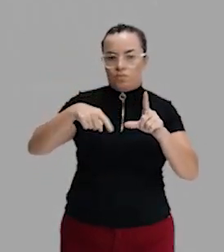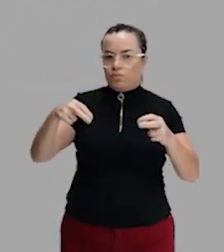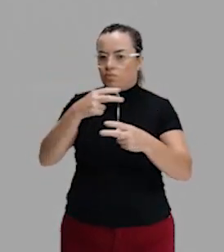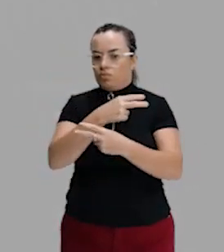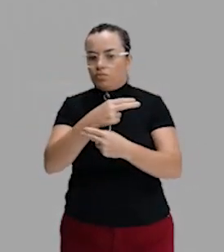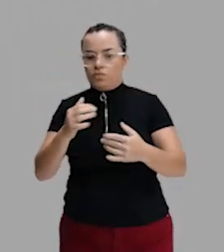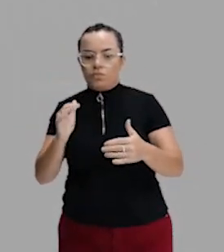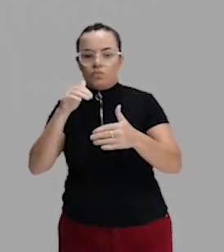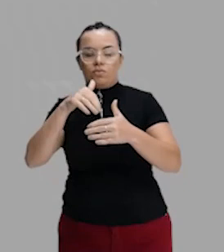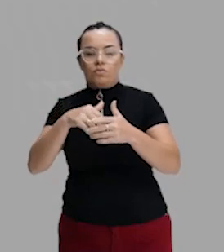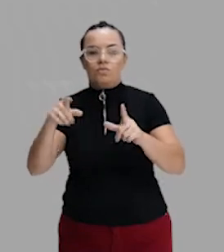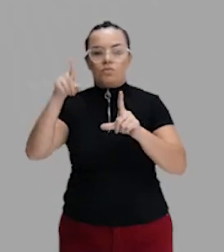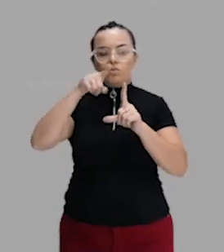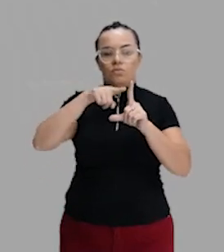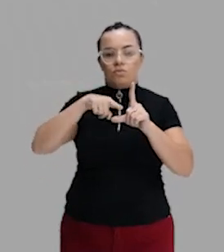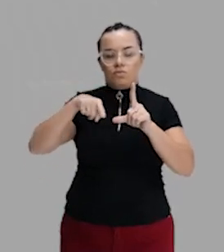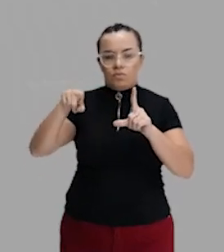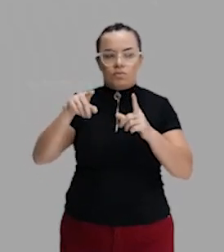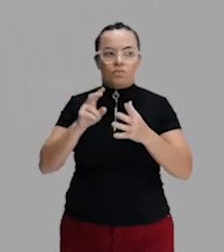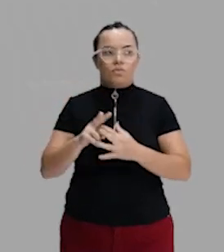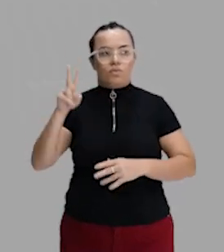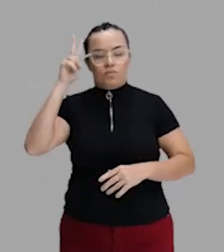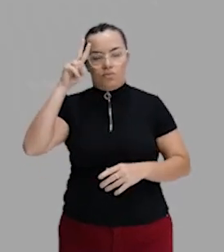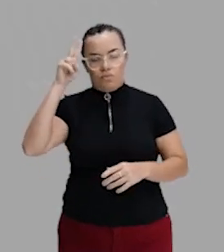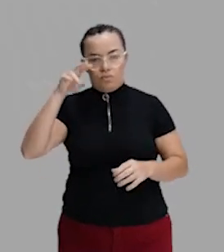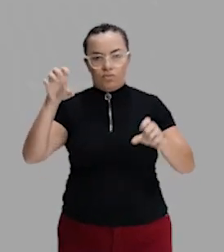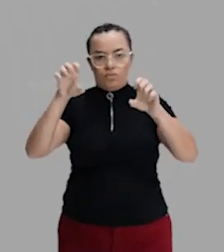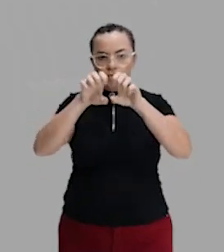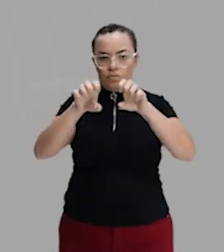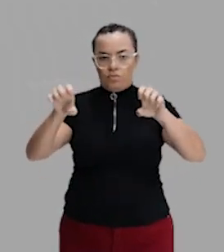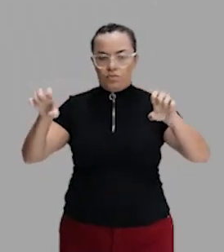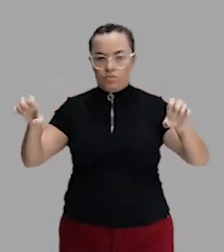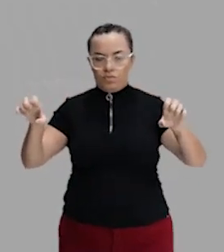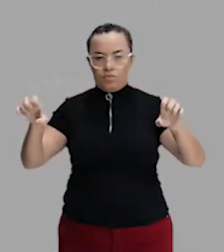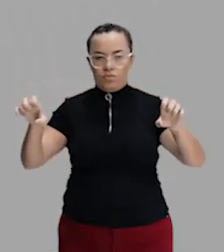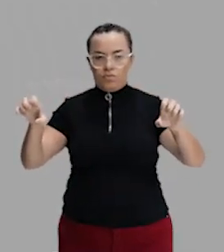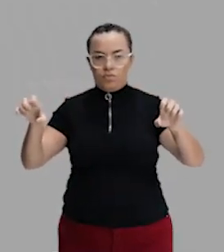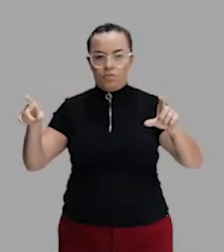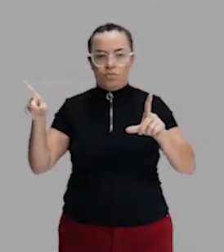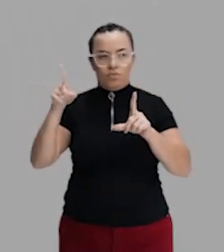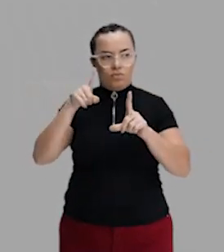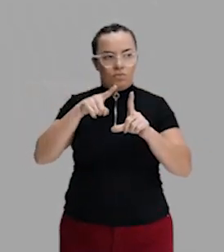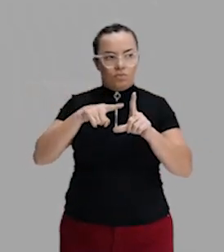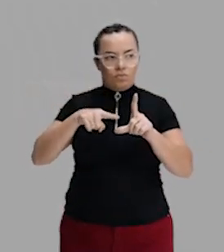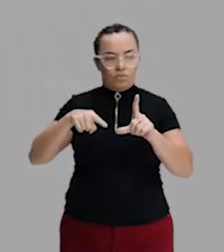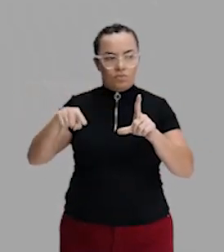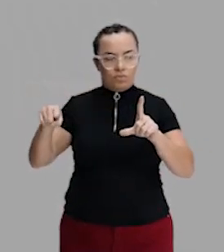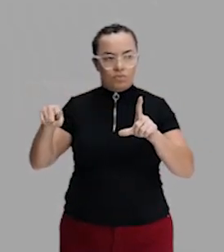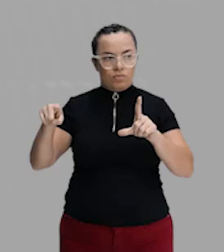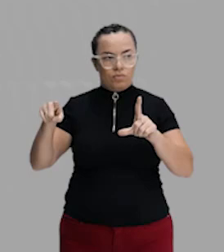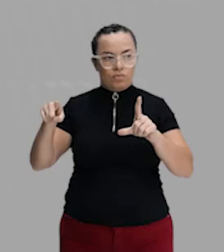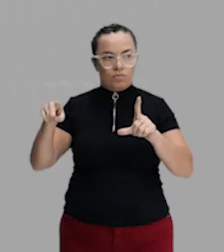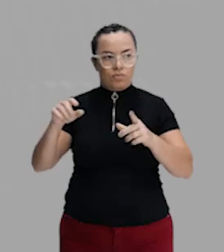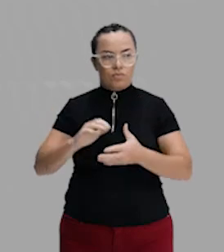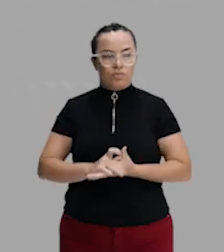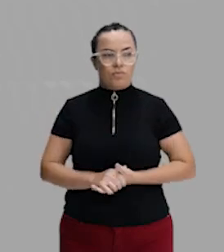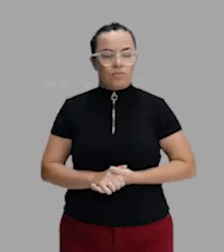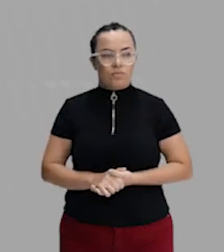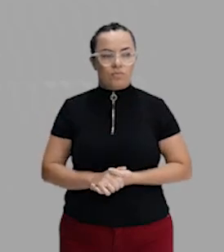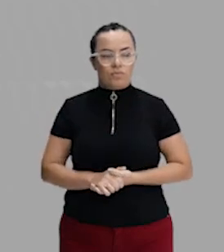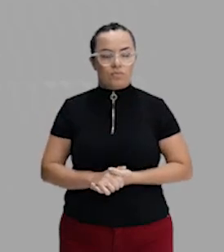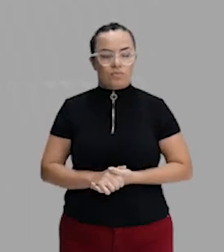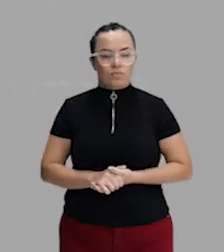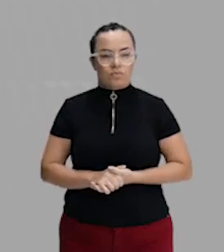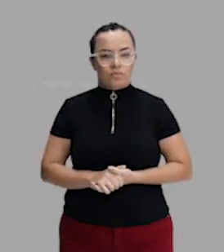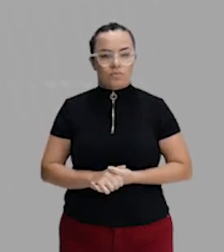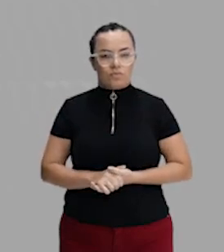Lembra que uma equação da parábola desse formato, ele tem esse tipo aqui, ó. X menos